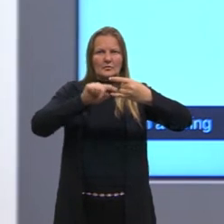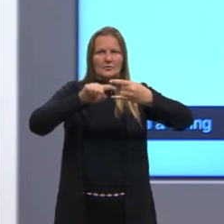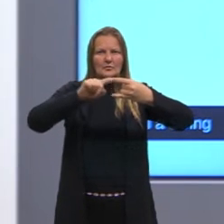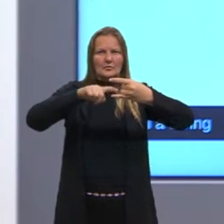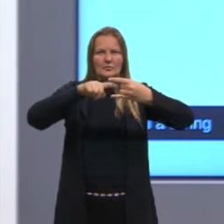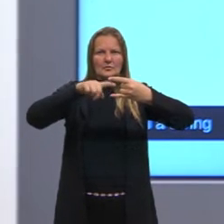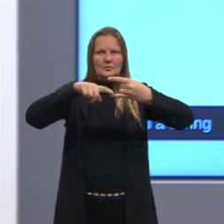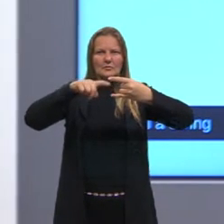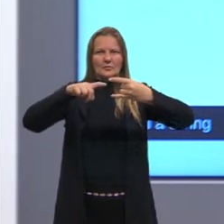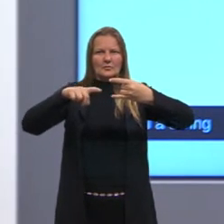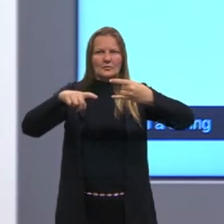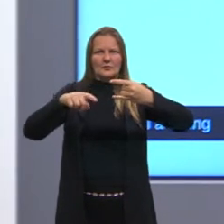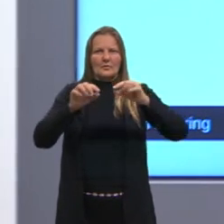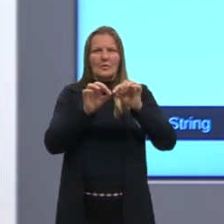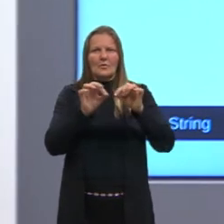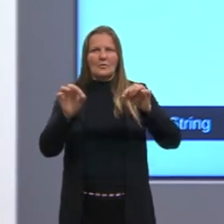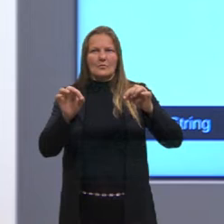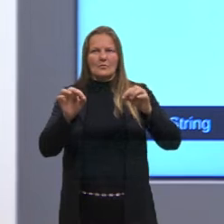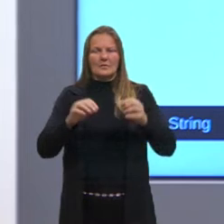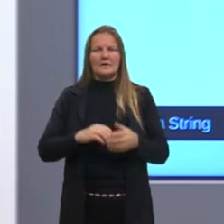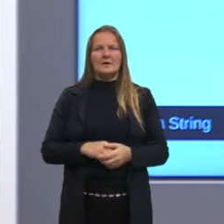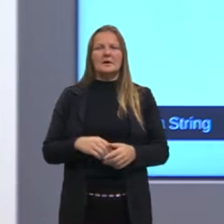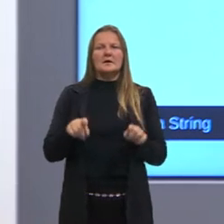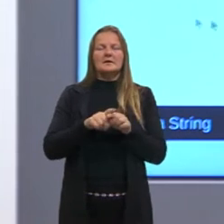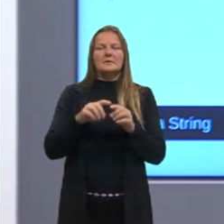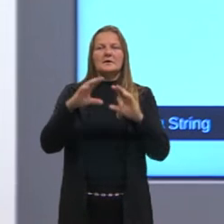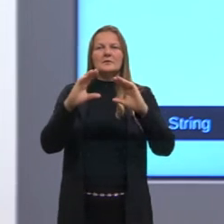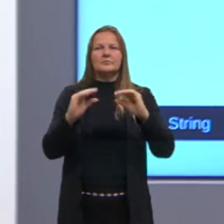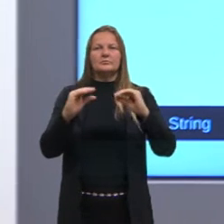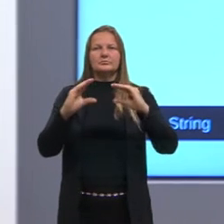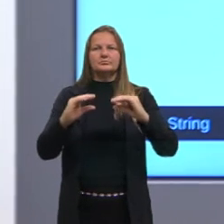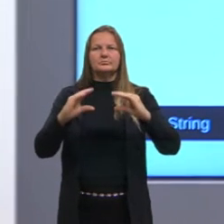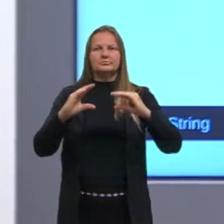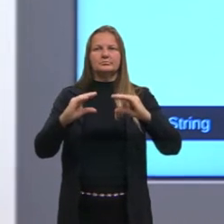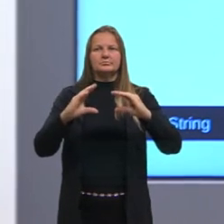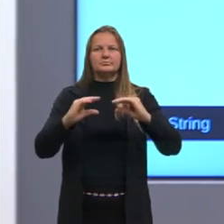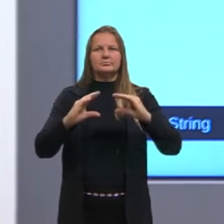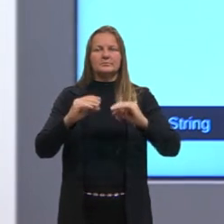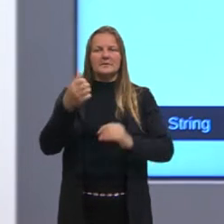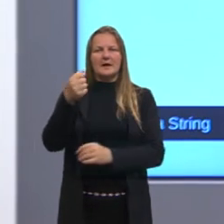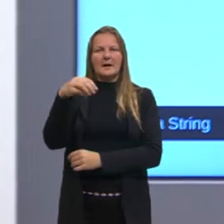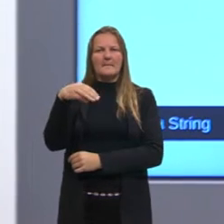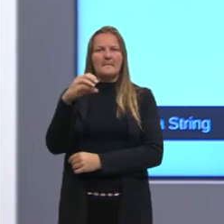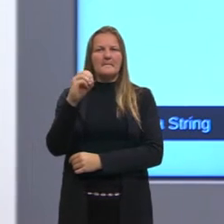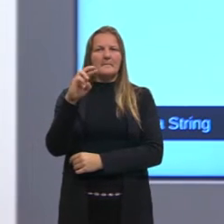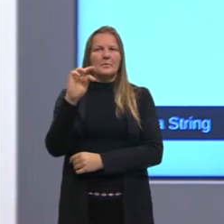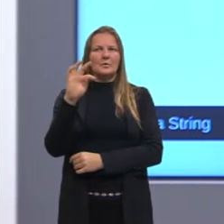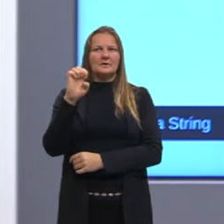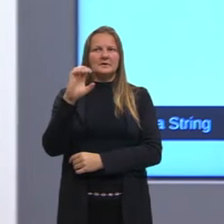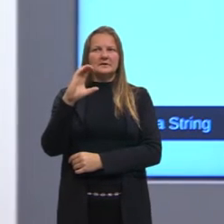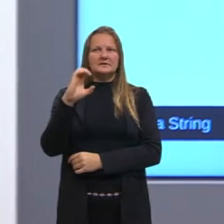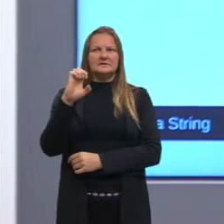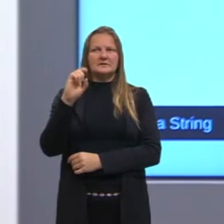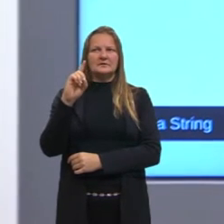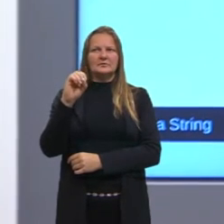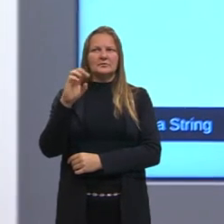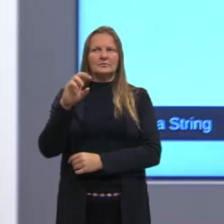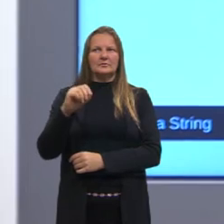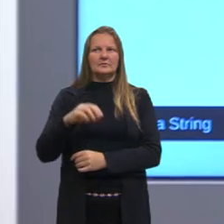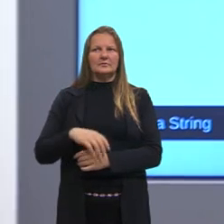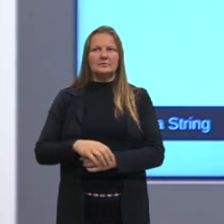falei do amortecedor. Eu vou tirar o amortecedor. Vamos ver o que acontece se eu tiro o amortecedor.